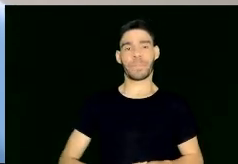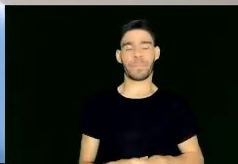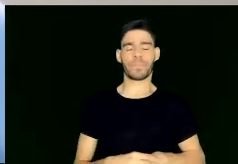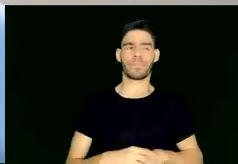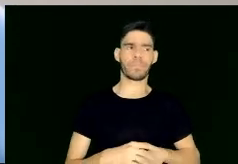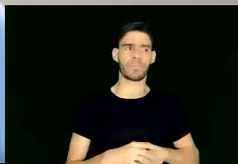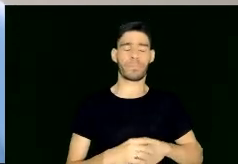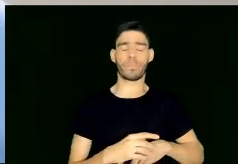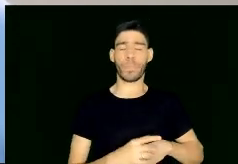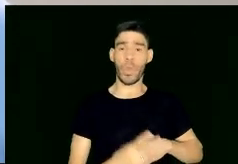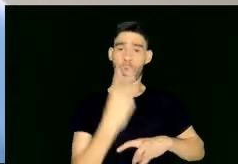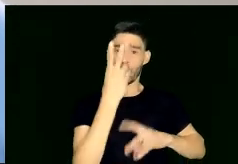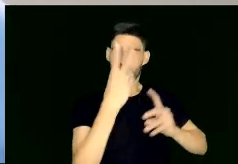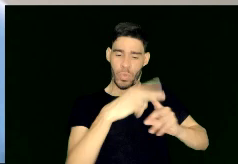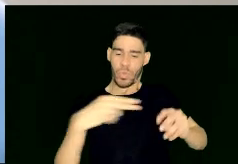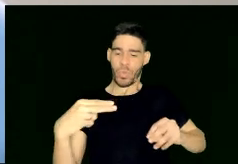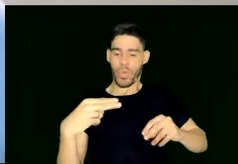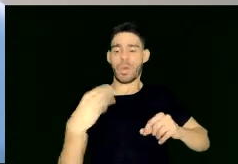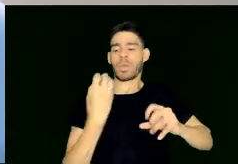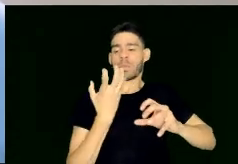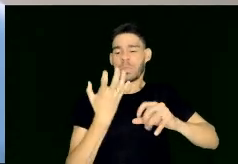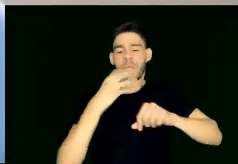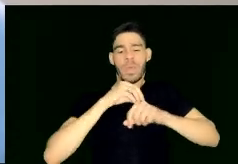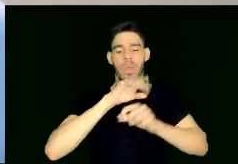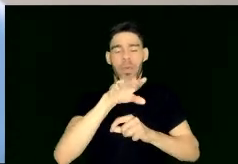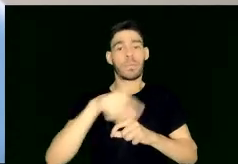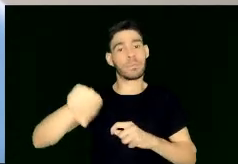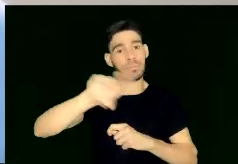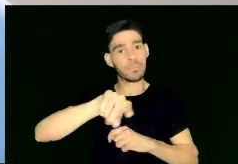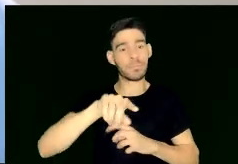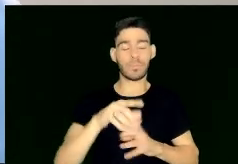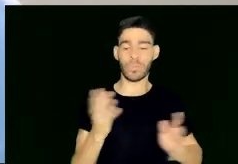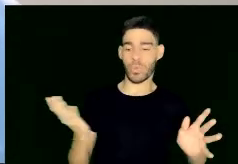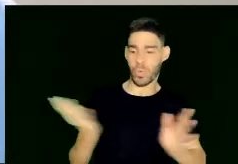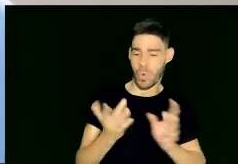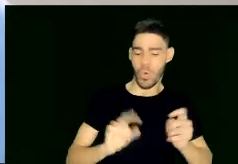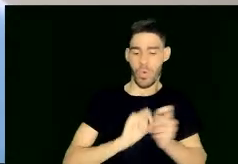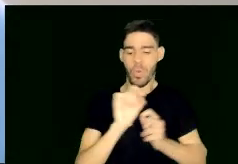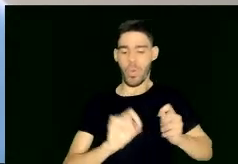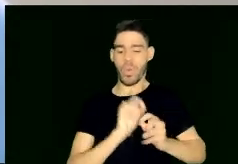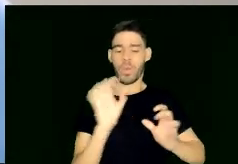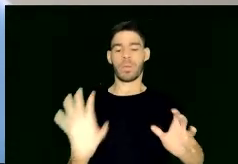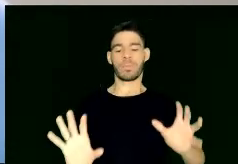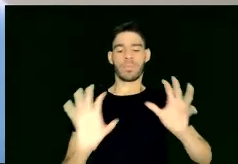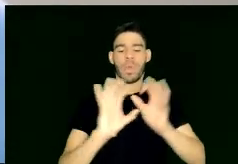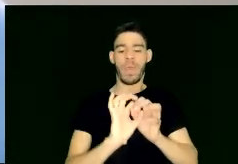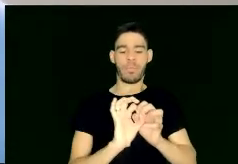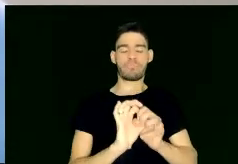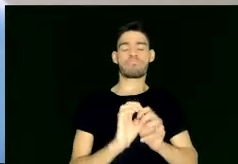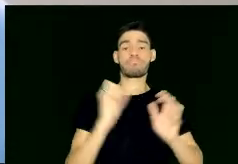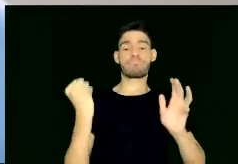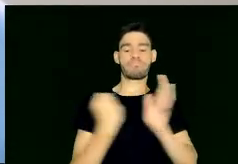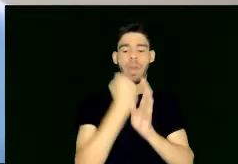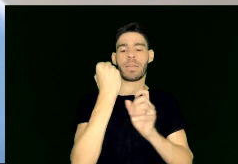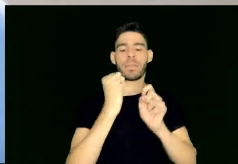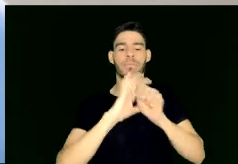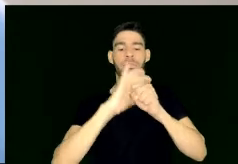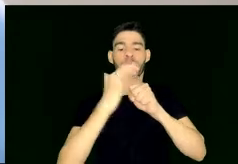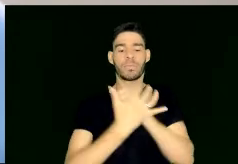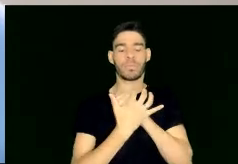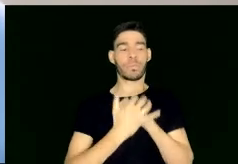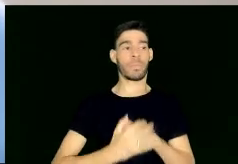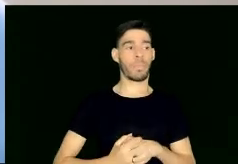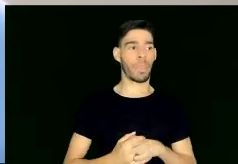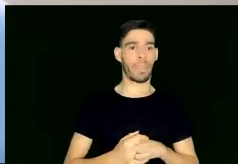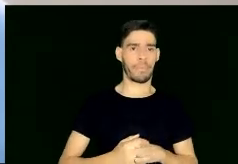TRF3. Dois pontos eu gostaria de dividir com os senhores hoje, que são relacionados às